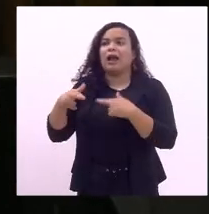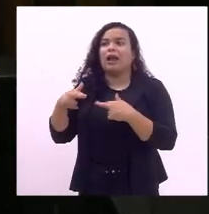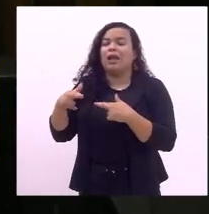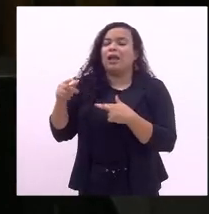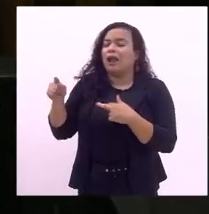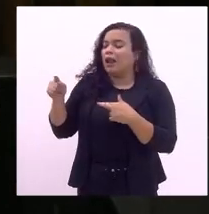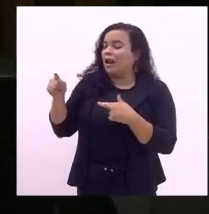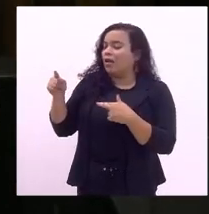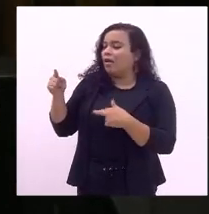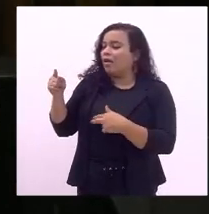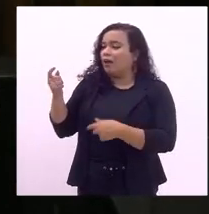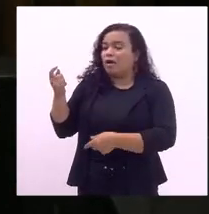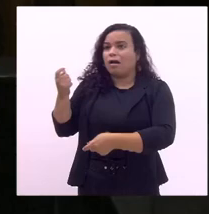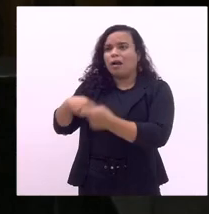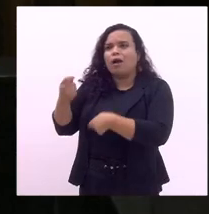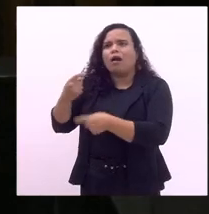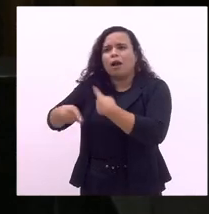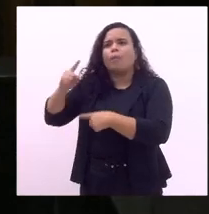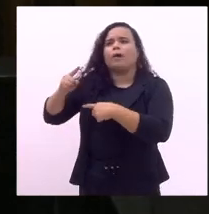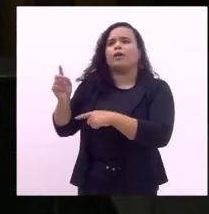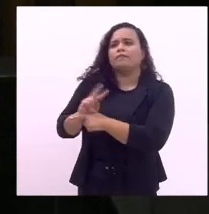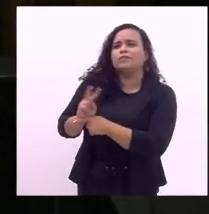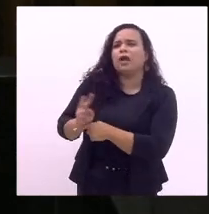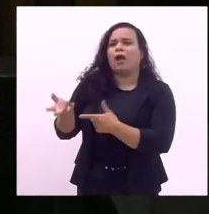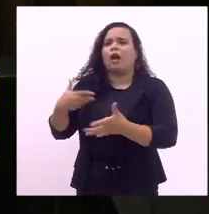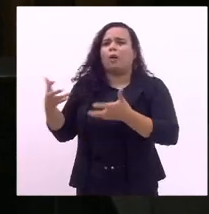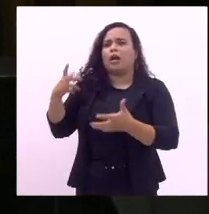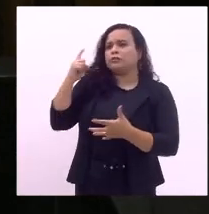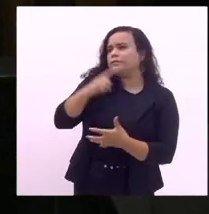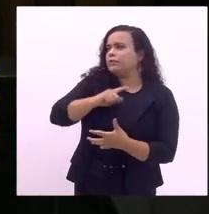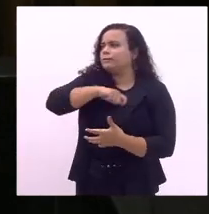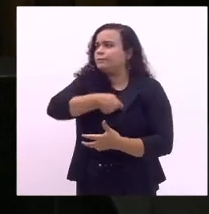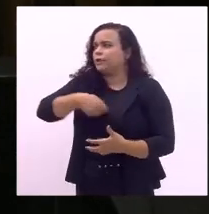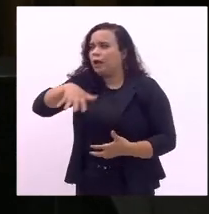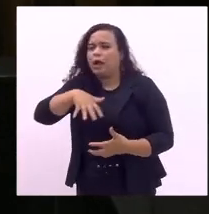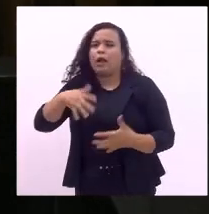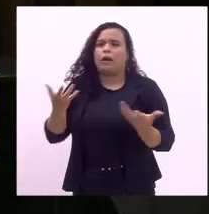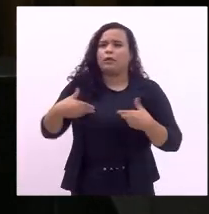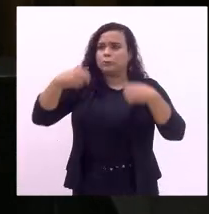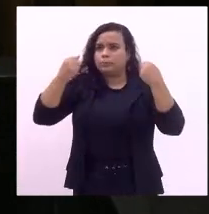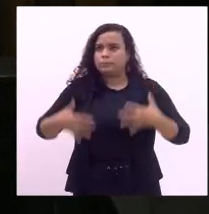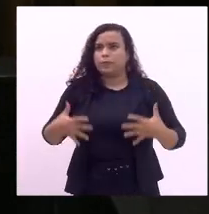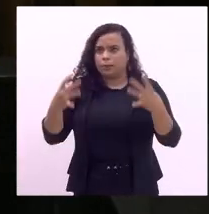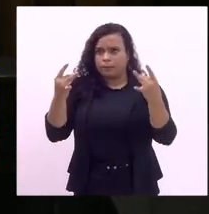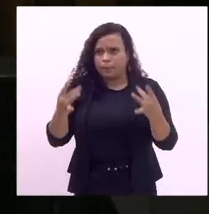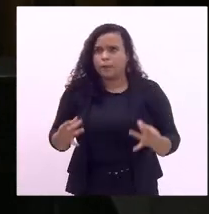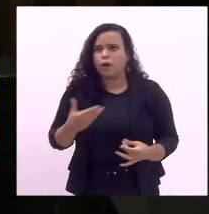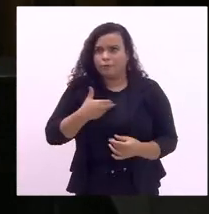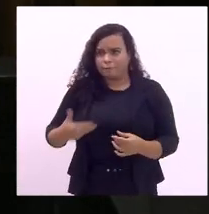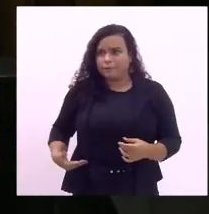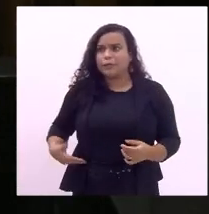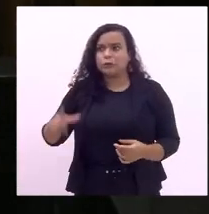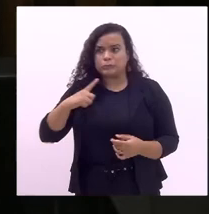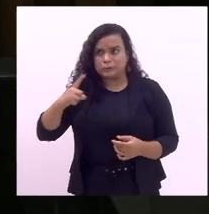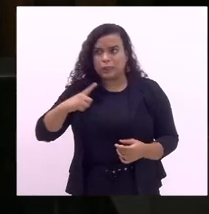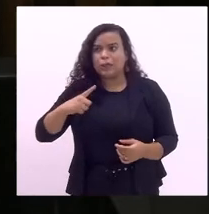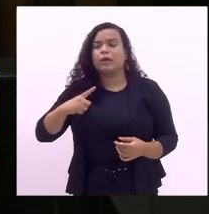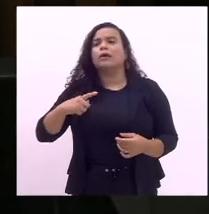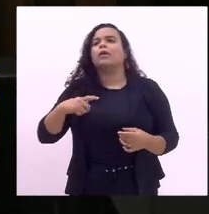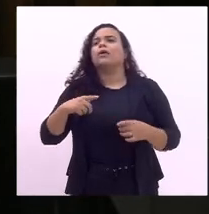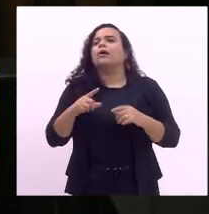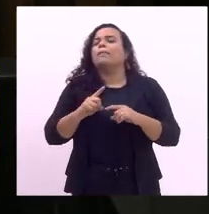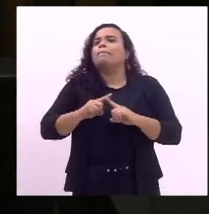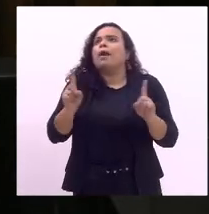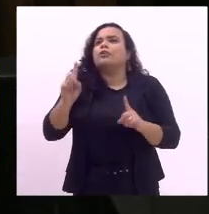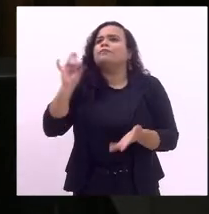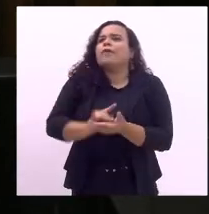não dá para o governo argumentar qualquer justificativa que o governo tem buscado, quando, na verdade, o mínimo constitucional em